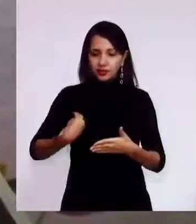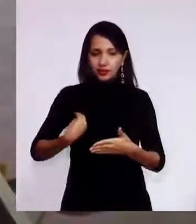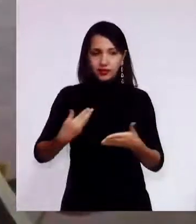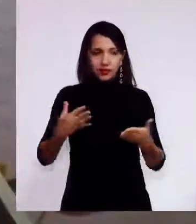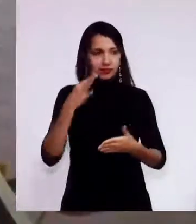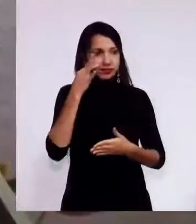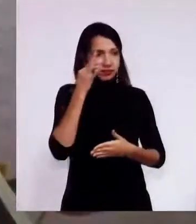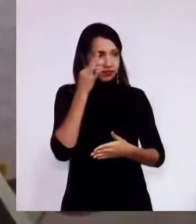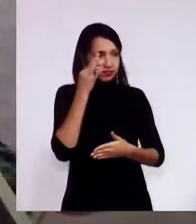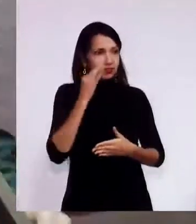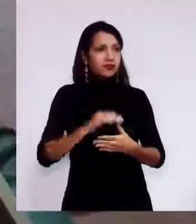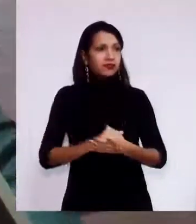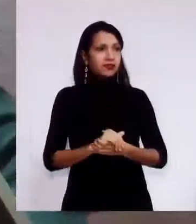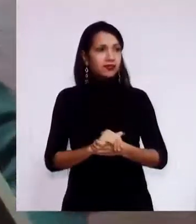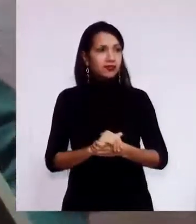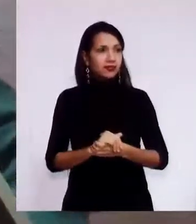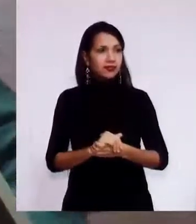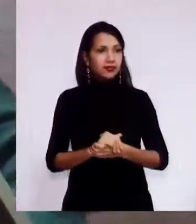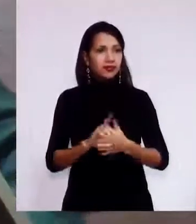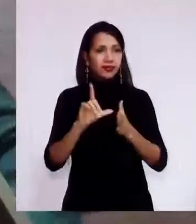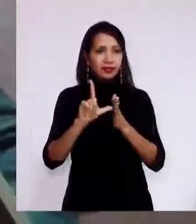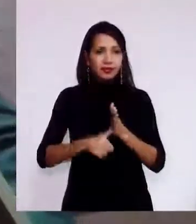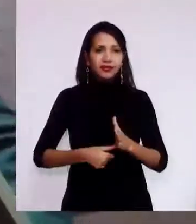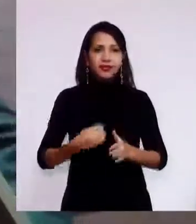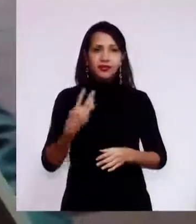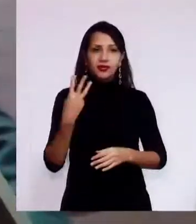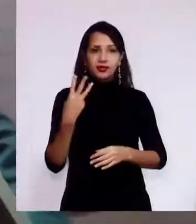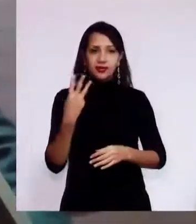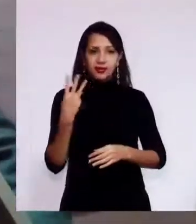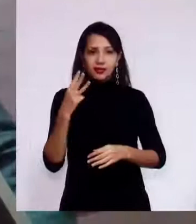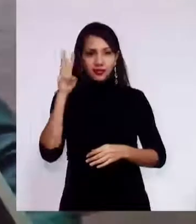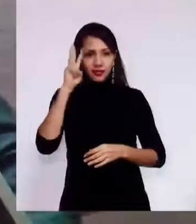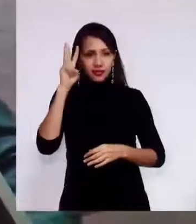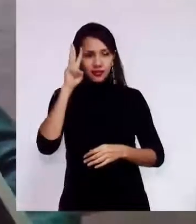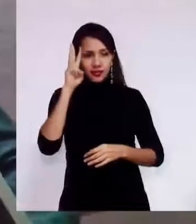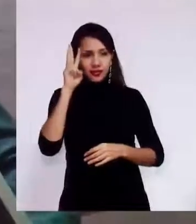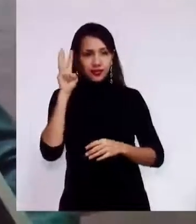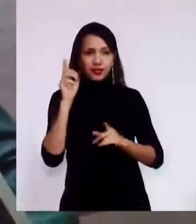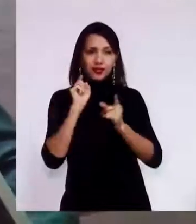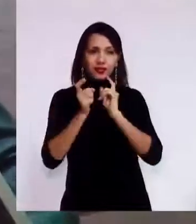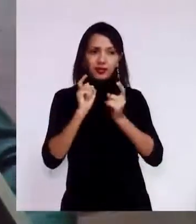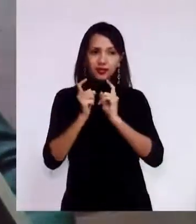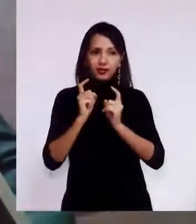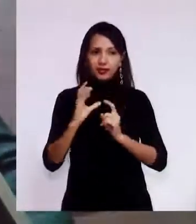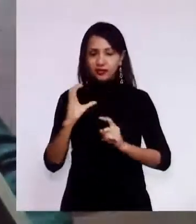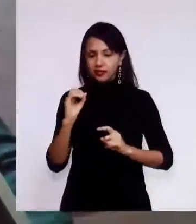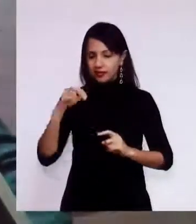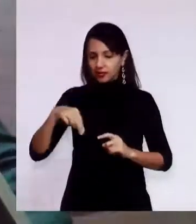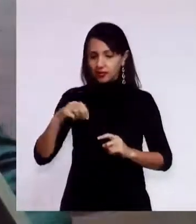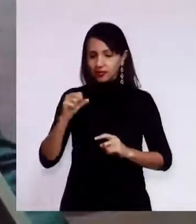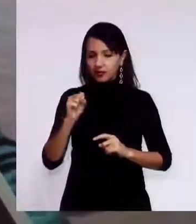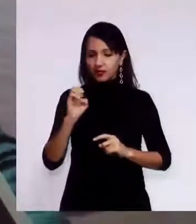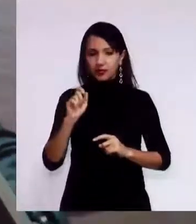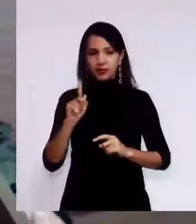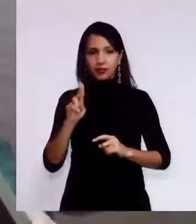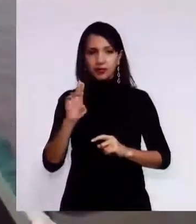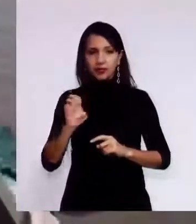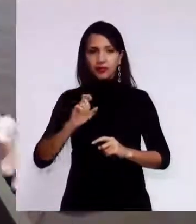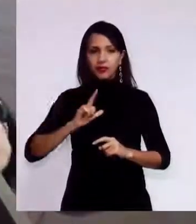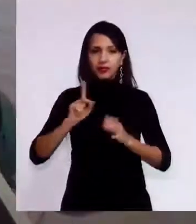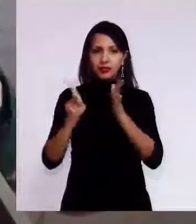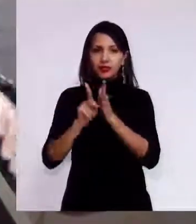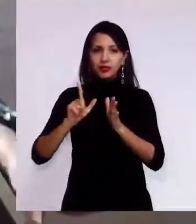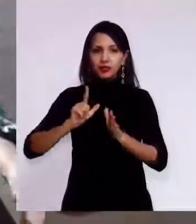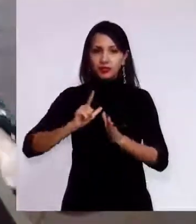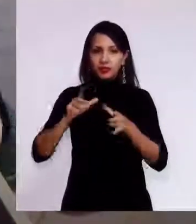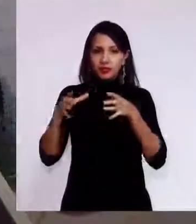sou testemunha que depois da terça-feira, a reunião do Conseg, que está totalmente envolvida com a preocupação do bairro,